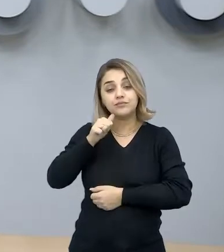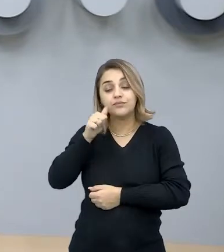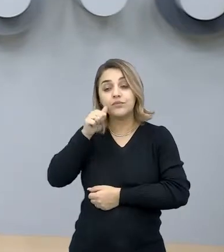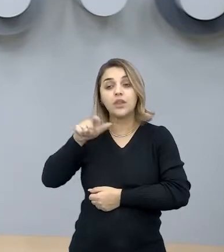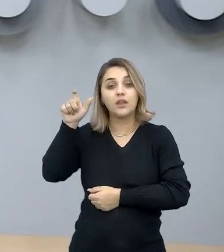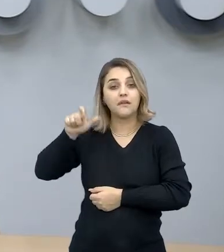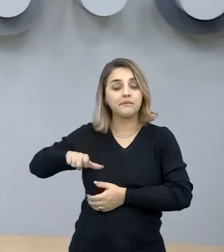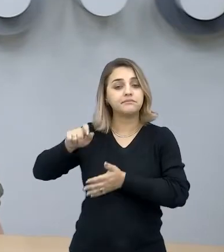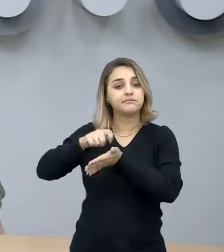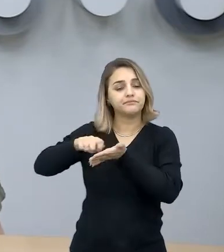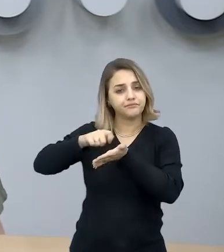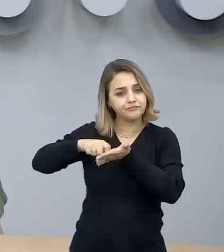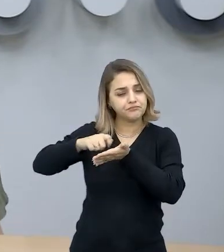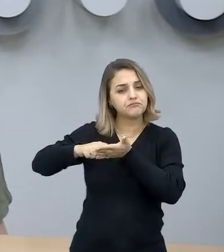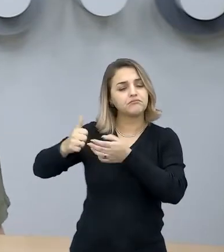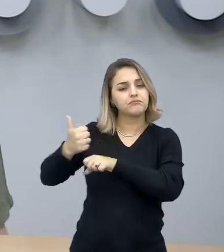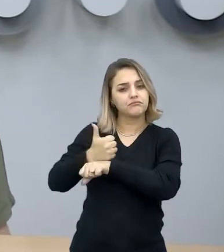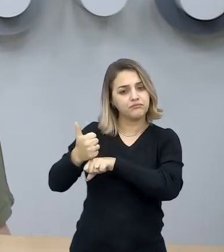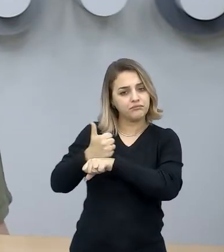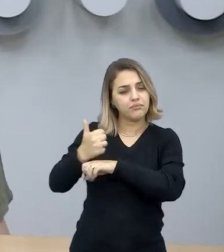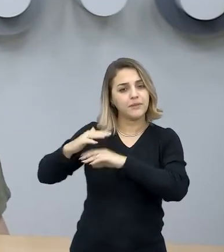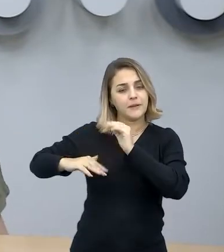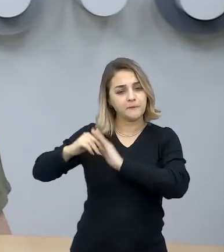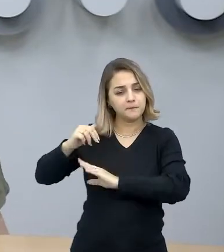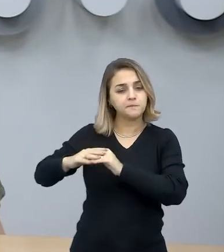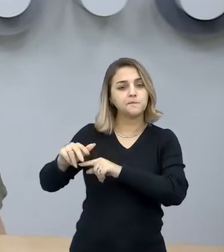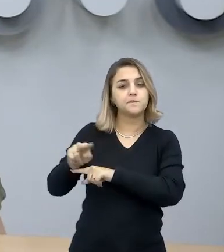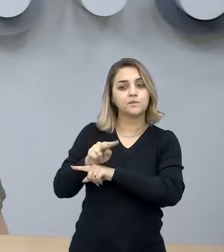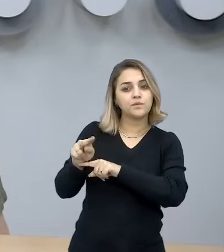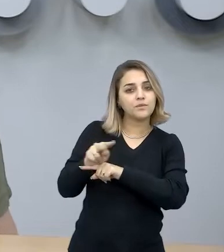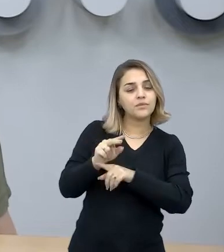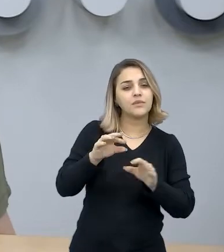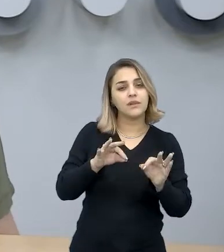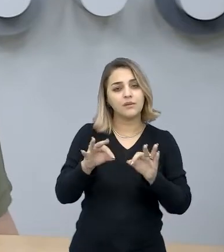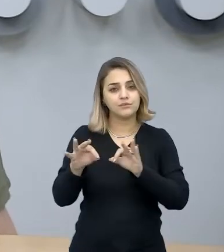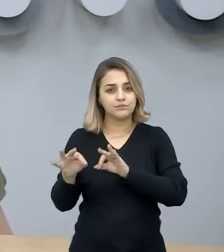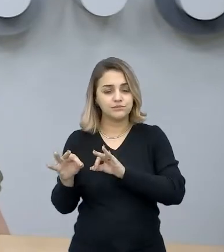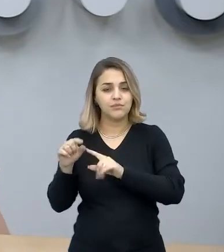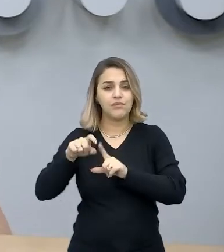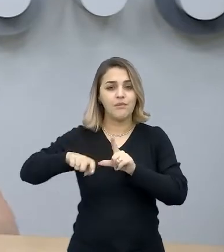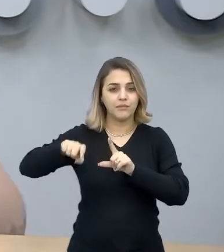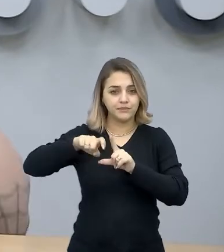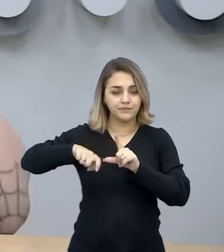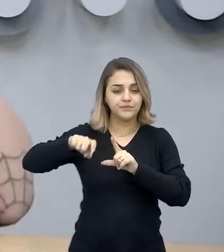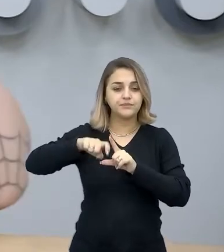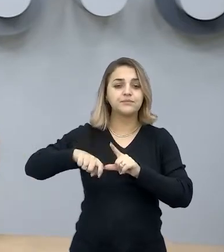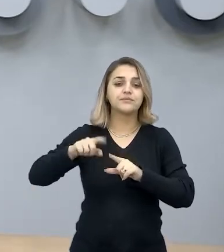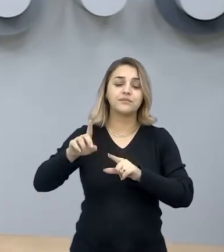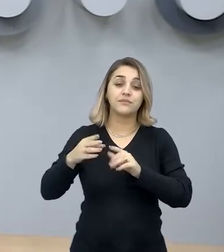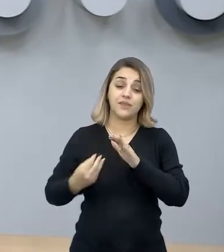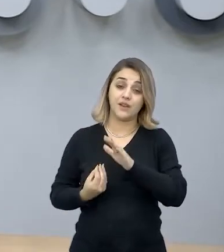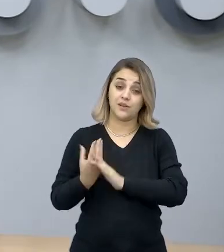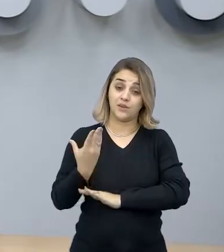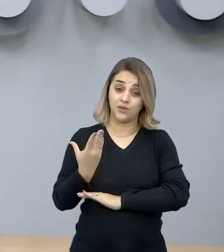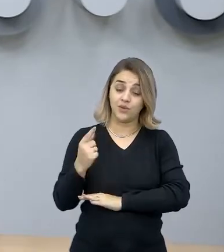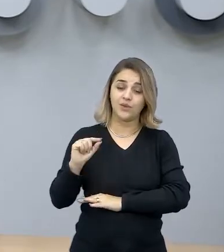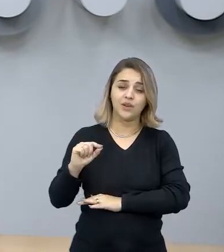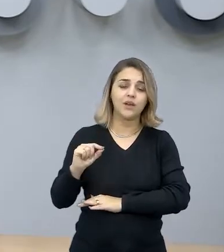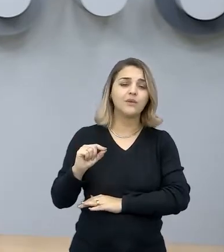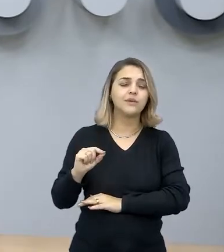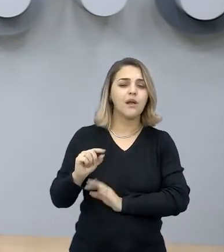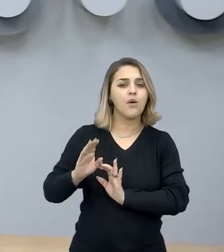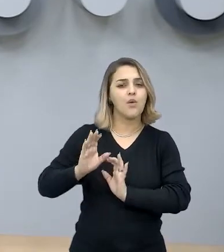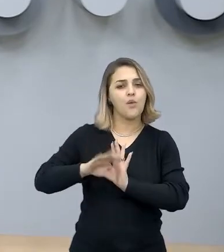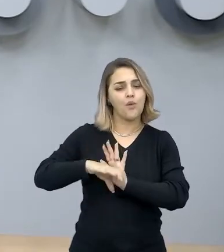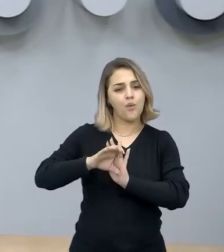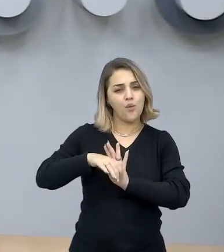estadunidense especialista, né, em vigilância digital, a Shoshana Zuboff, né, ela tinha cunhado o